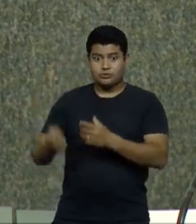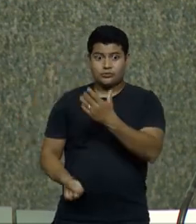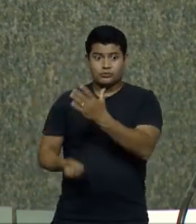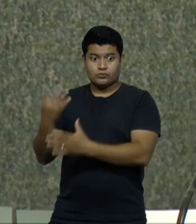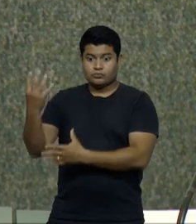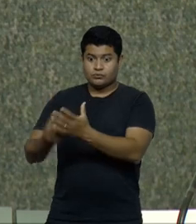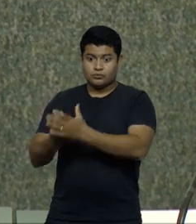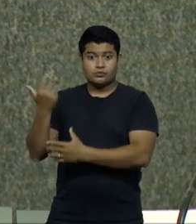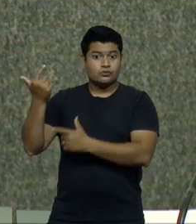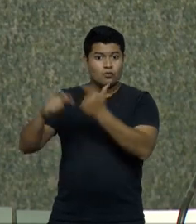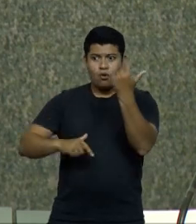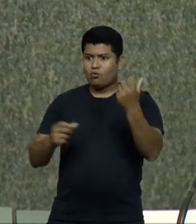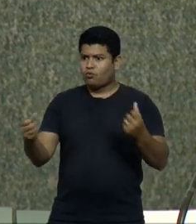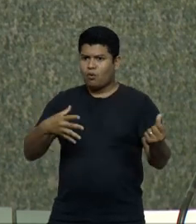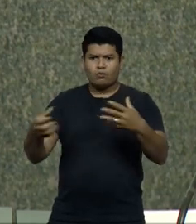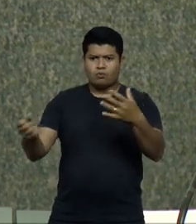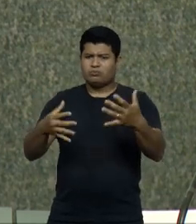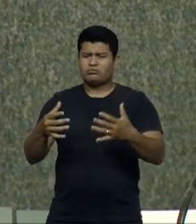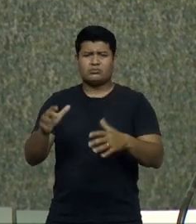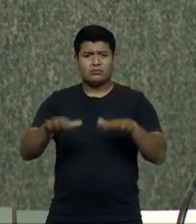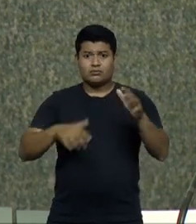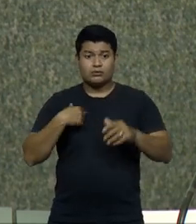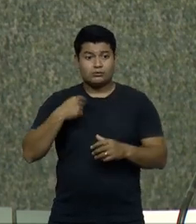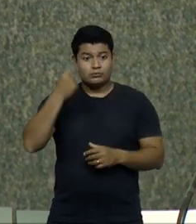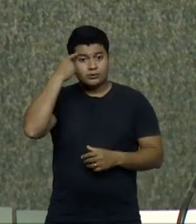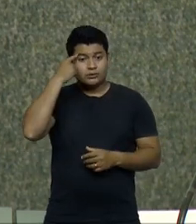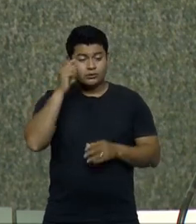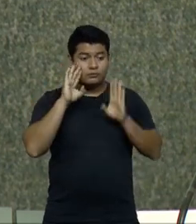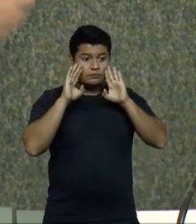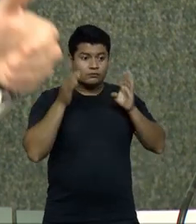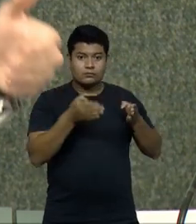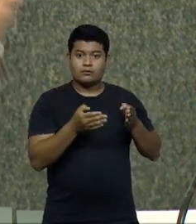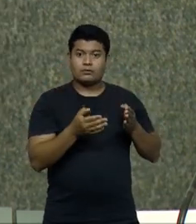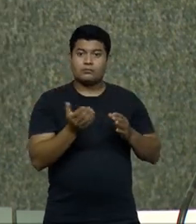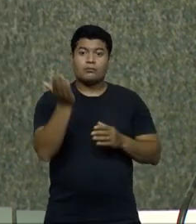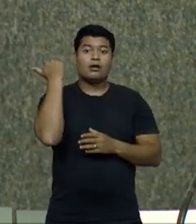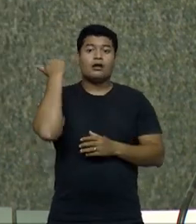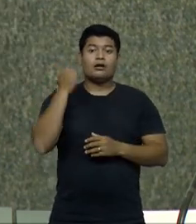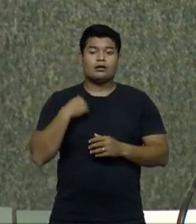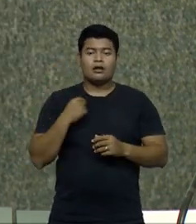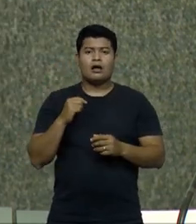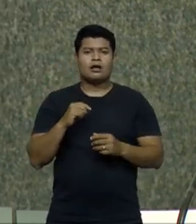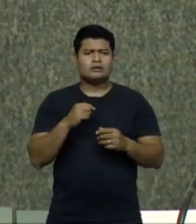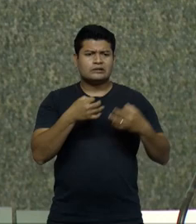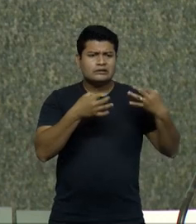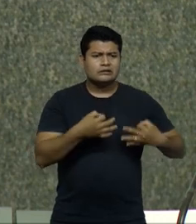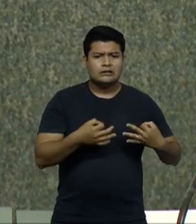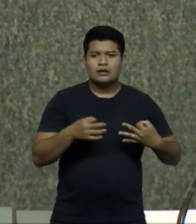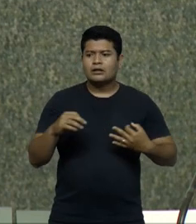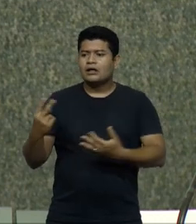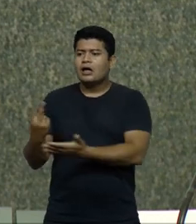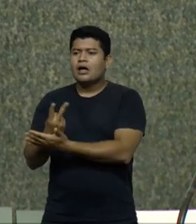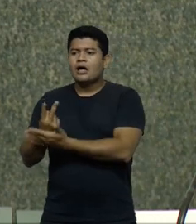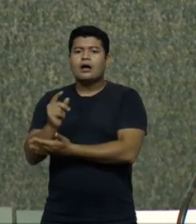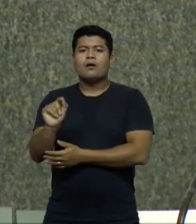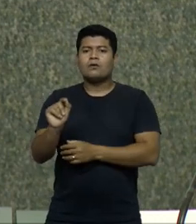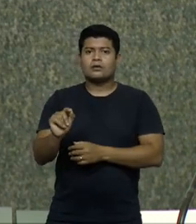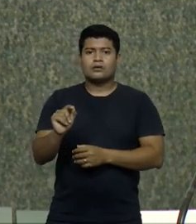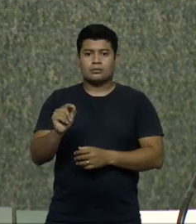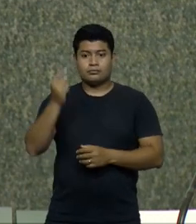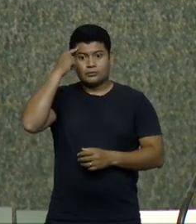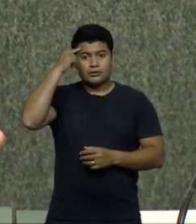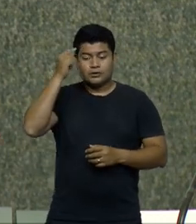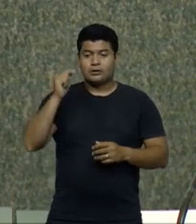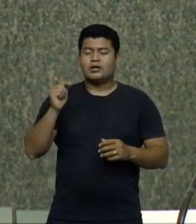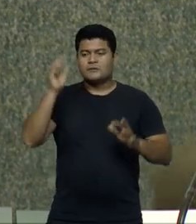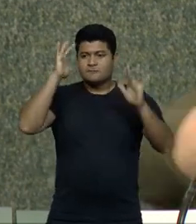zero vamos buscar o que que a gente acertou que a gente errou vamos buscar boas práticas de outros estados e trazer aqui para Santa Catarina para